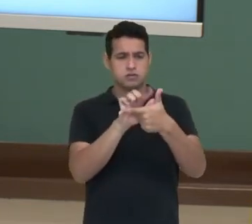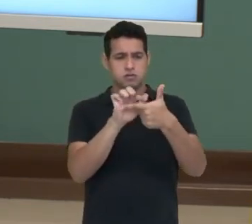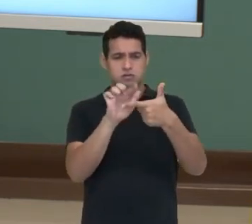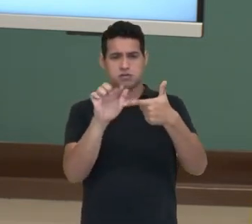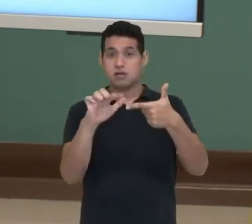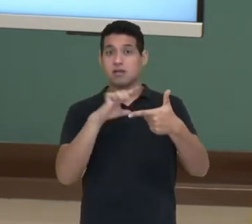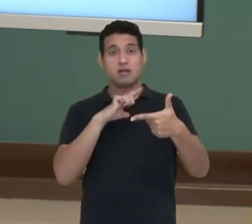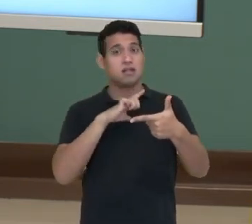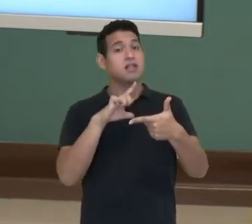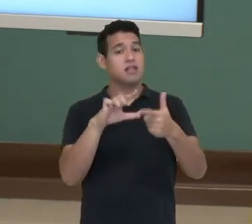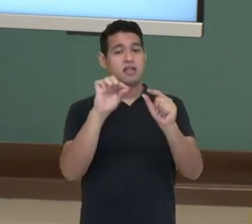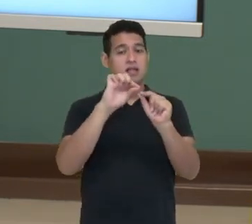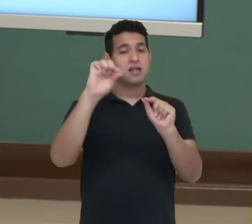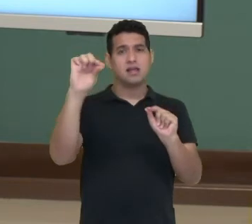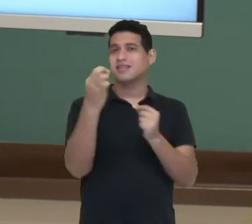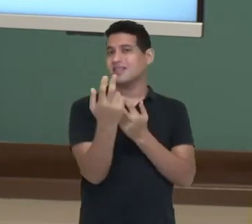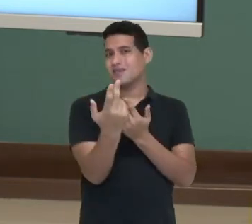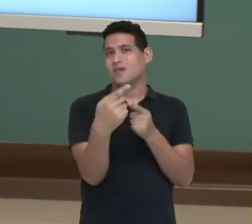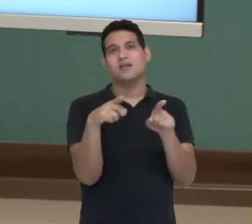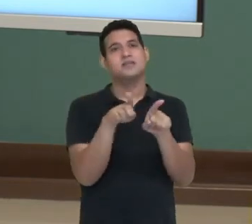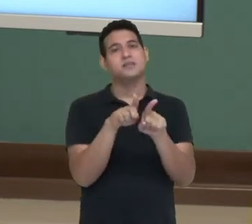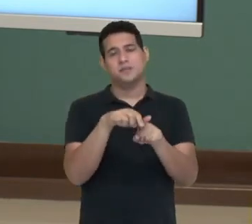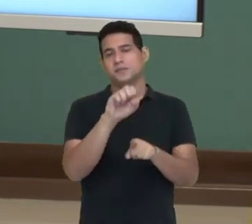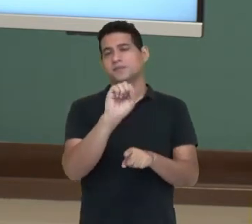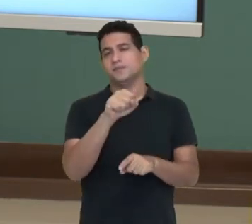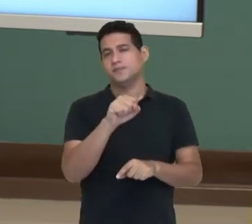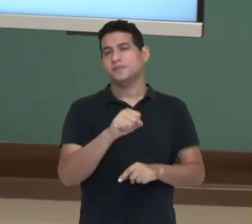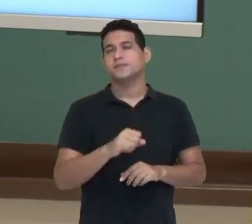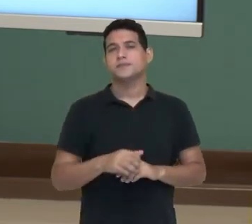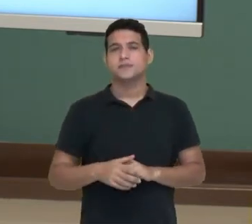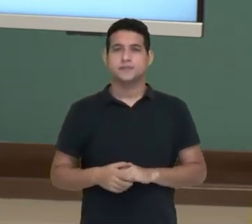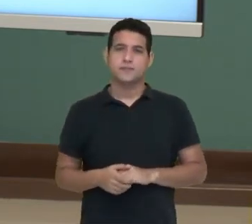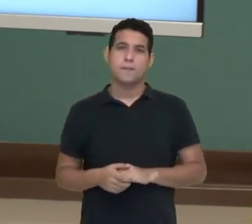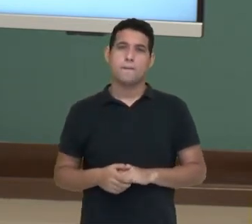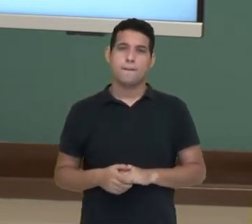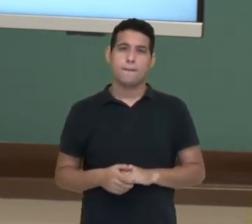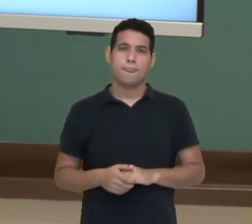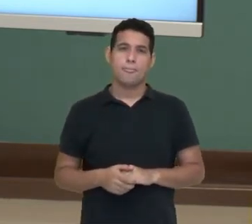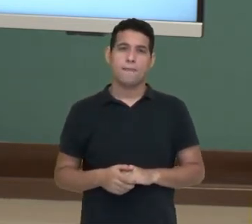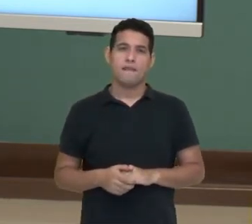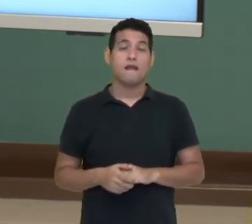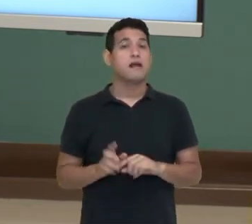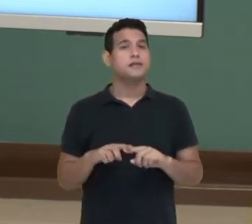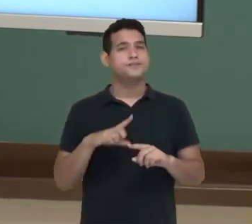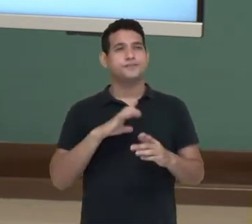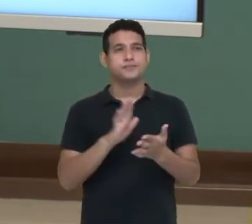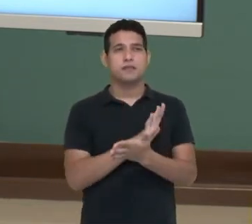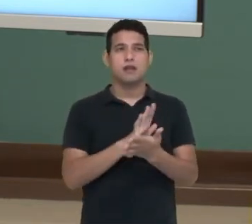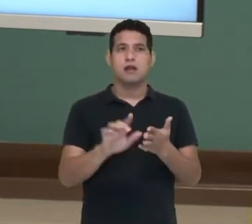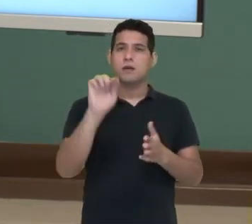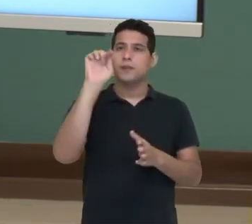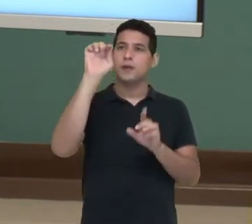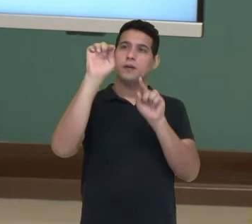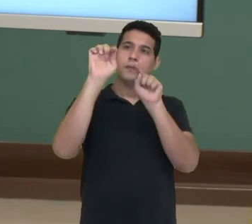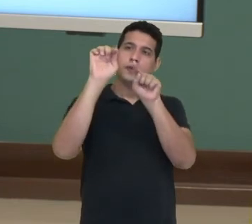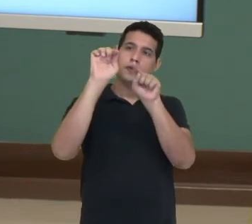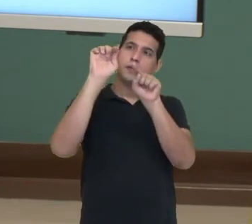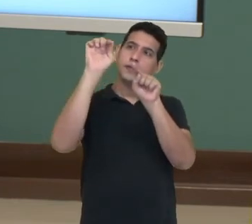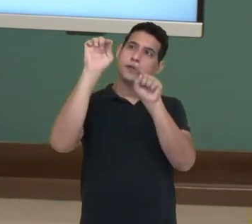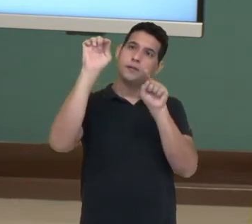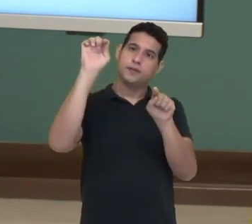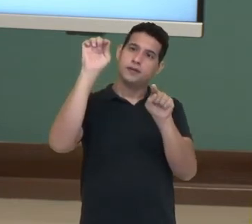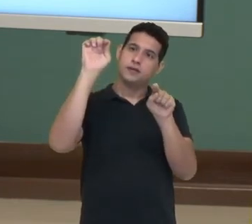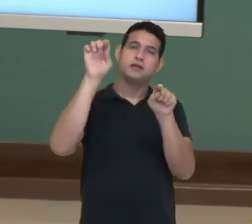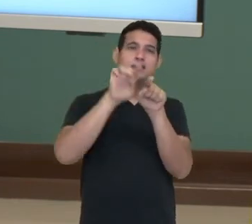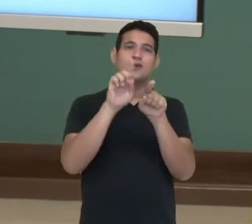dar a mesma reta na mesma posição da minha, tá bom? Então, ó, marcando os pontos, eu tenho esses aqui, ó. Então, continua